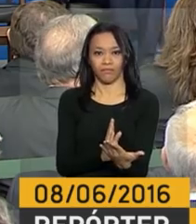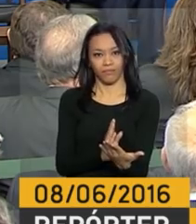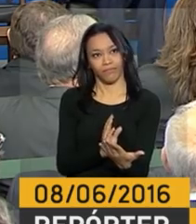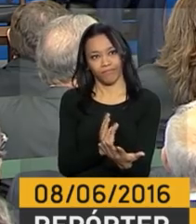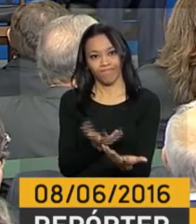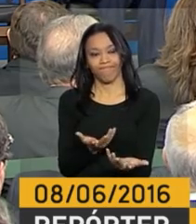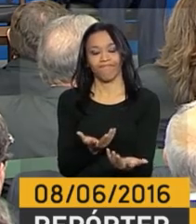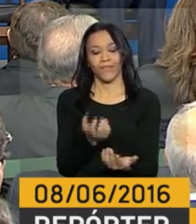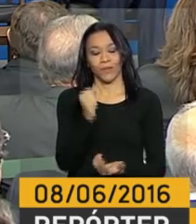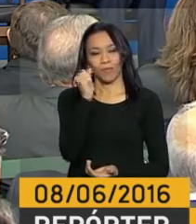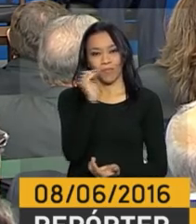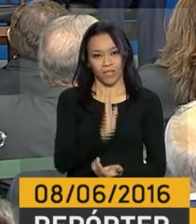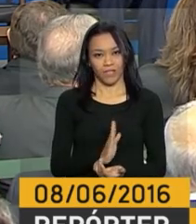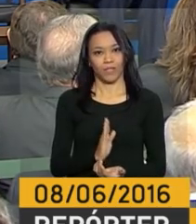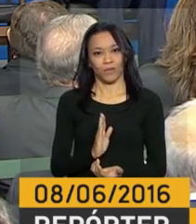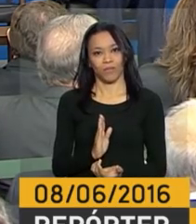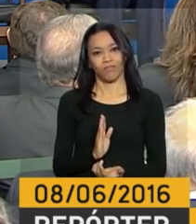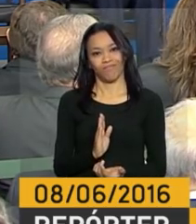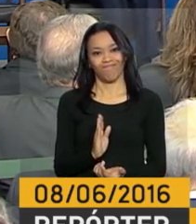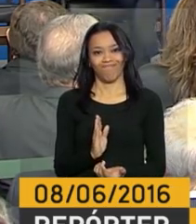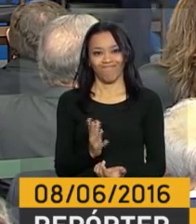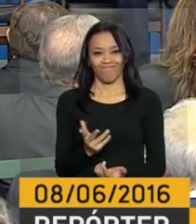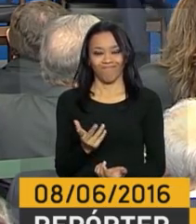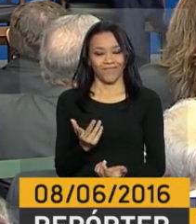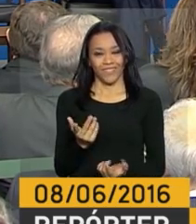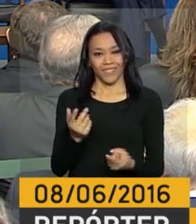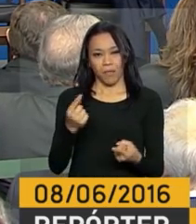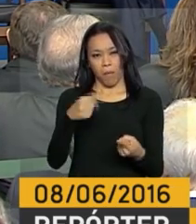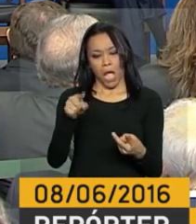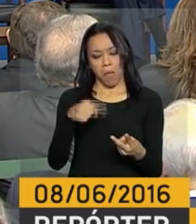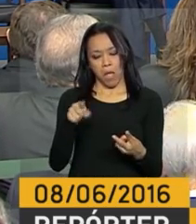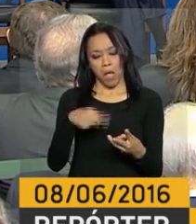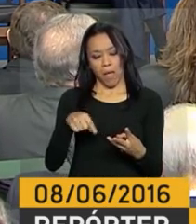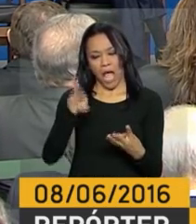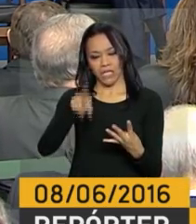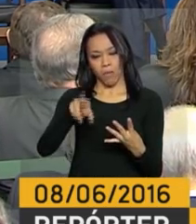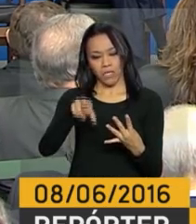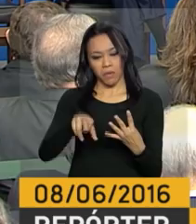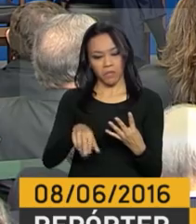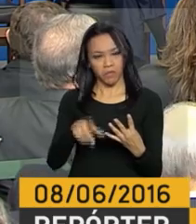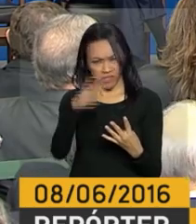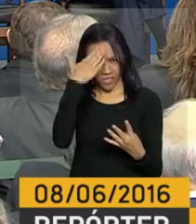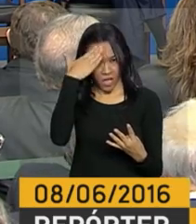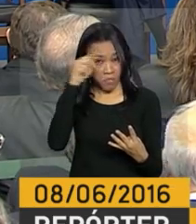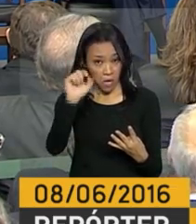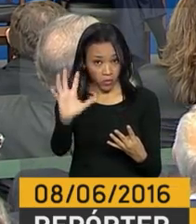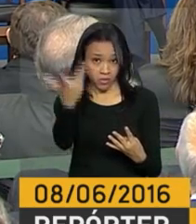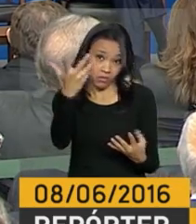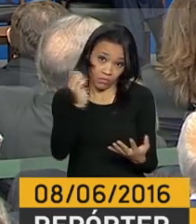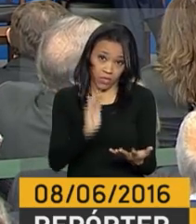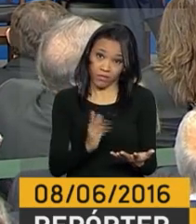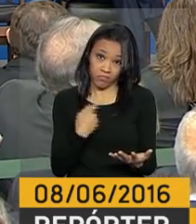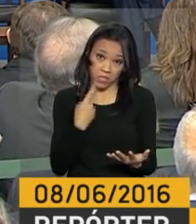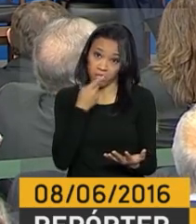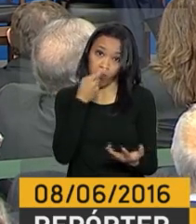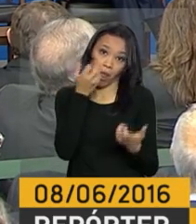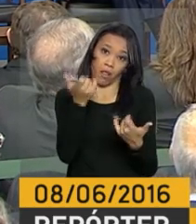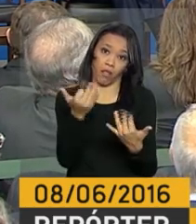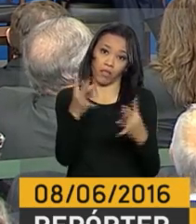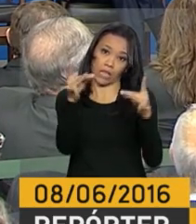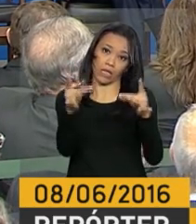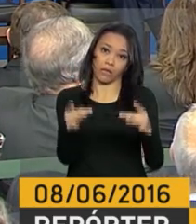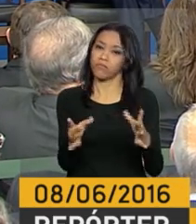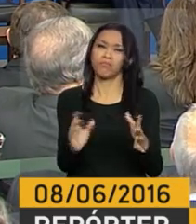conseguiu por uma série de razões que C aqui aprofundá-las porque todos conhecem é sermos hoje